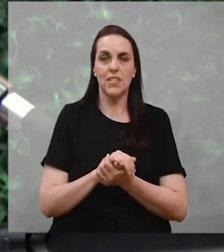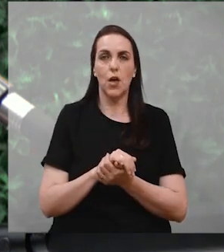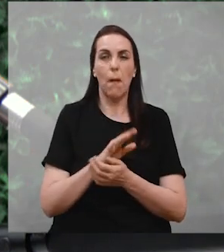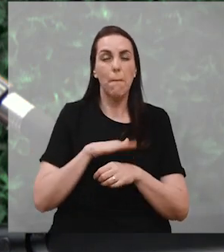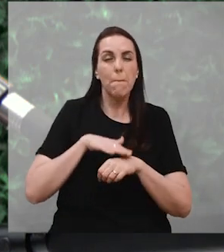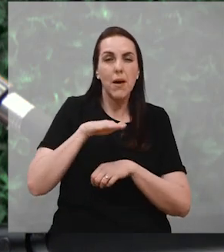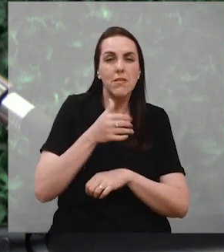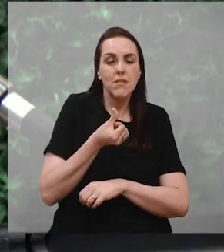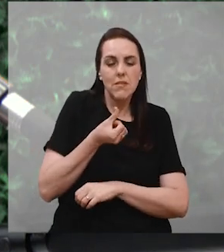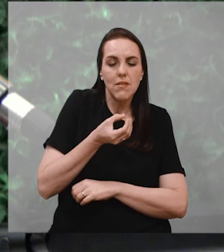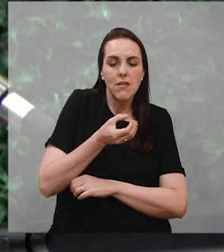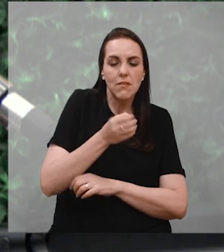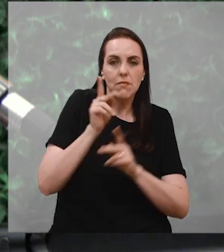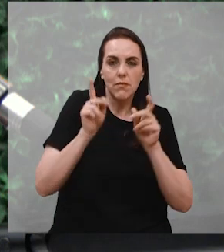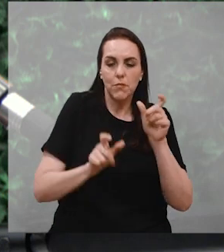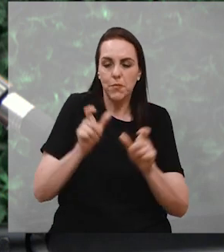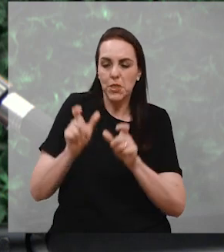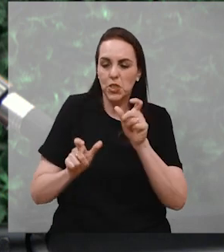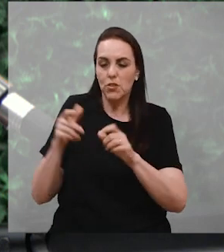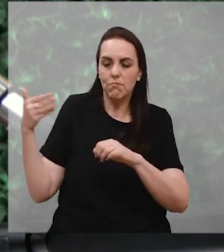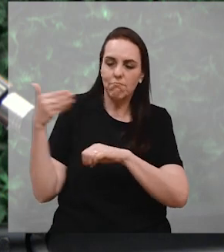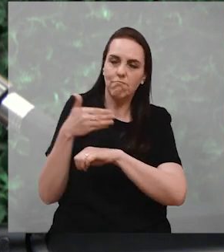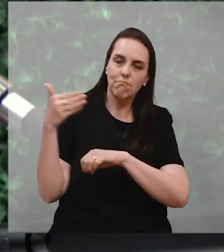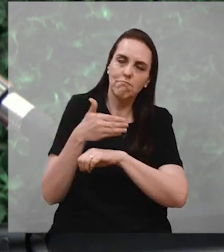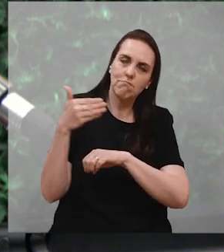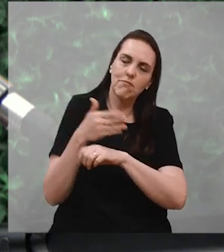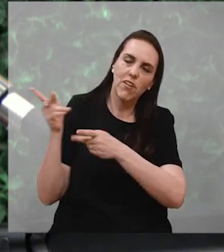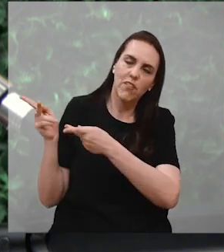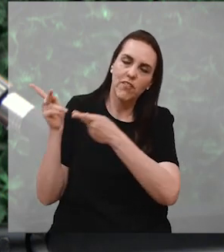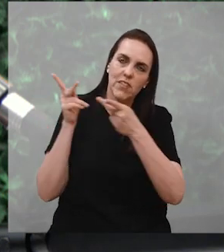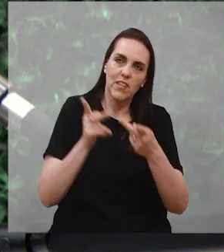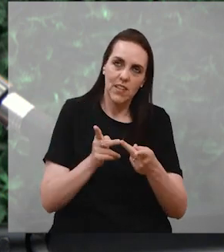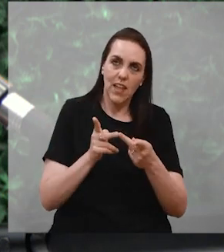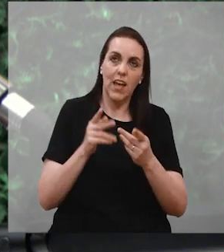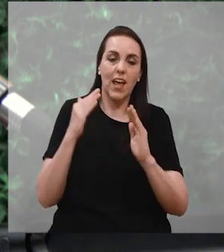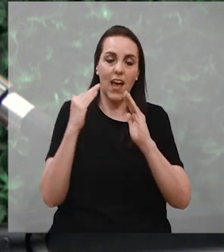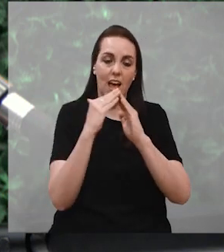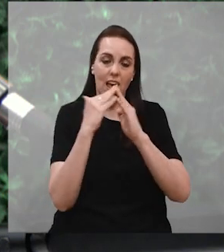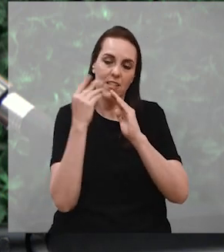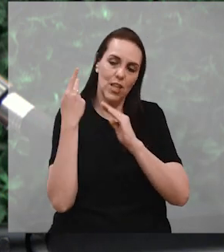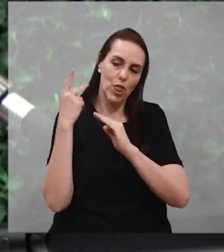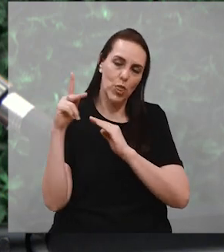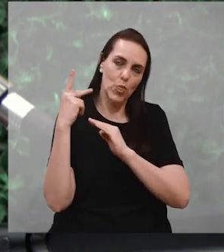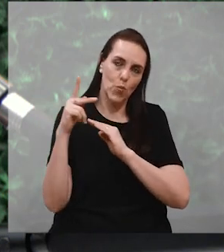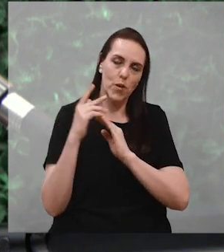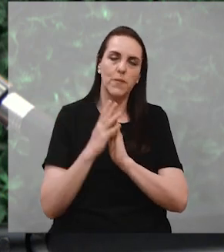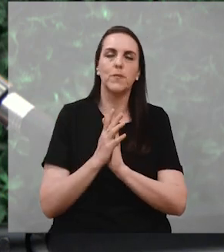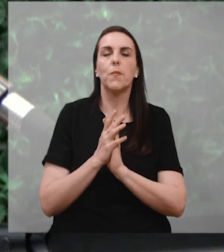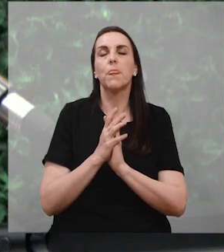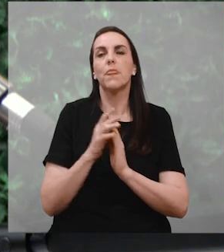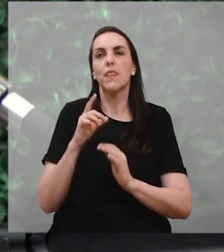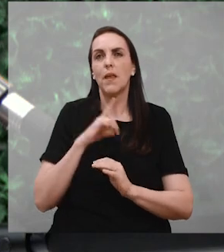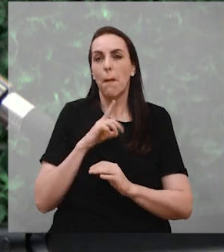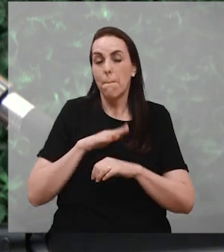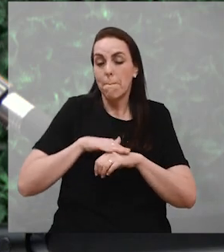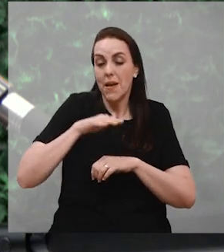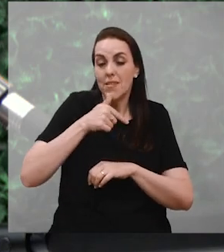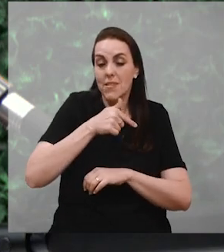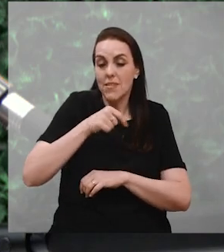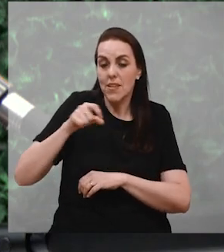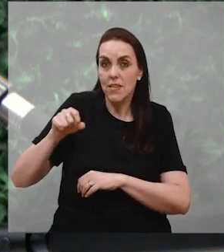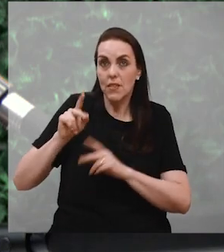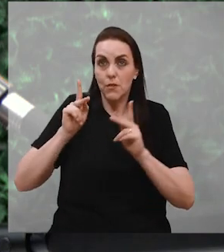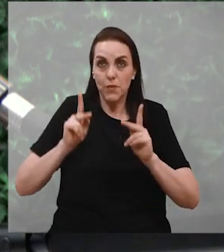13 e mais de 600 pessoas que visitaram a Câmara no programa A Casa é Sua e mais de 700